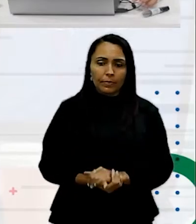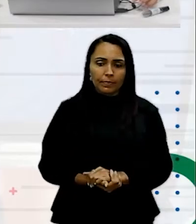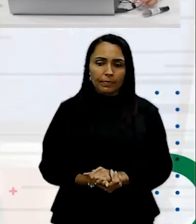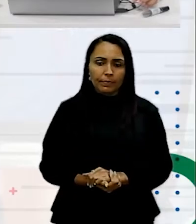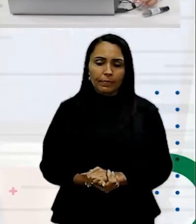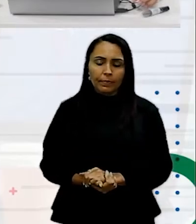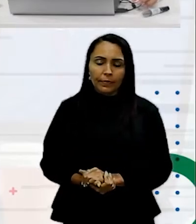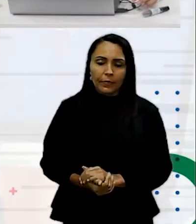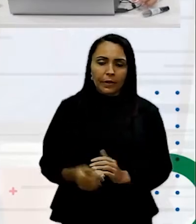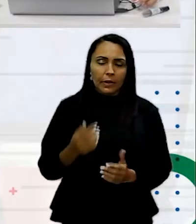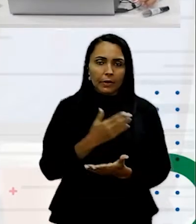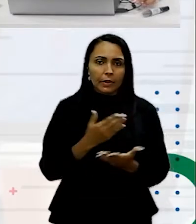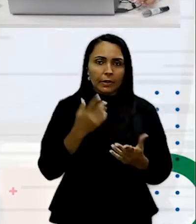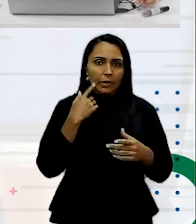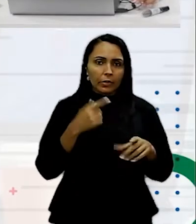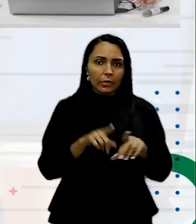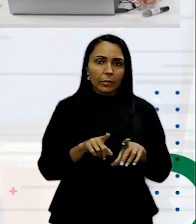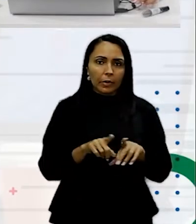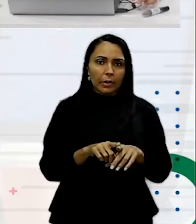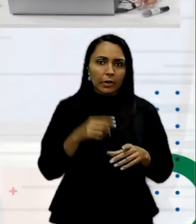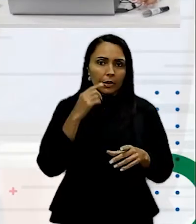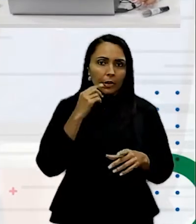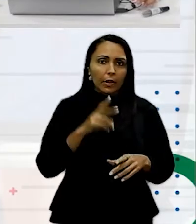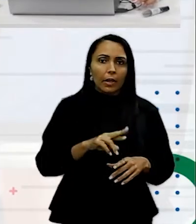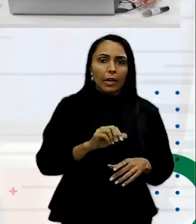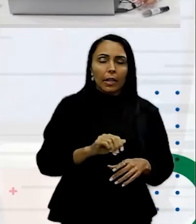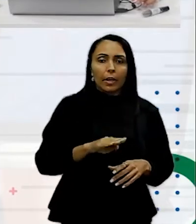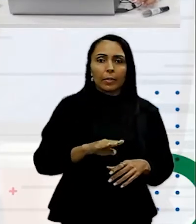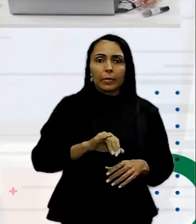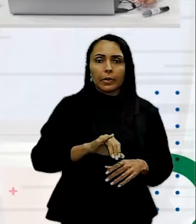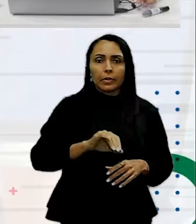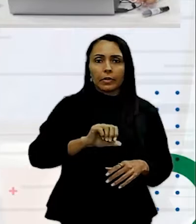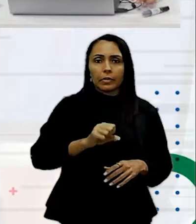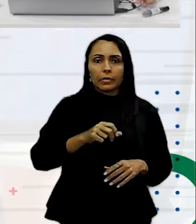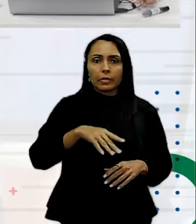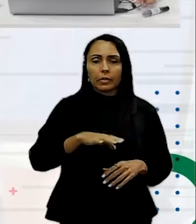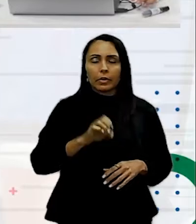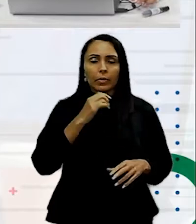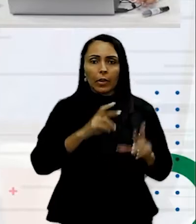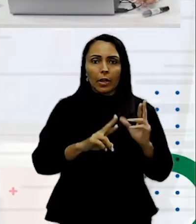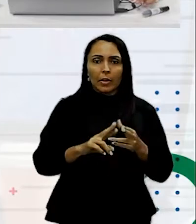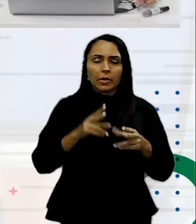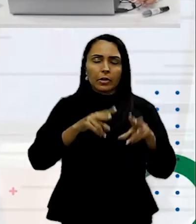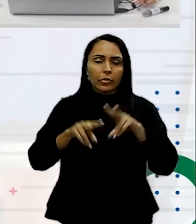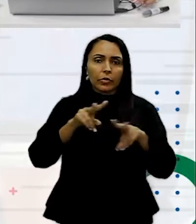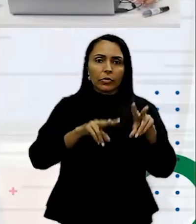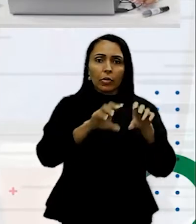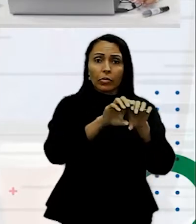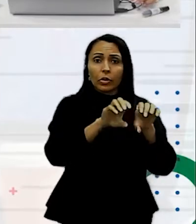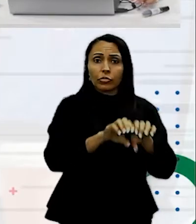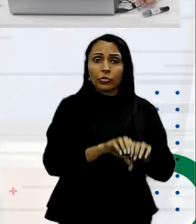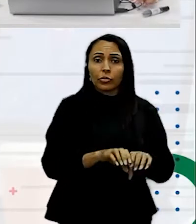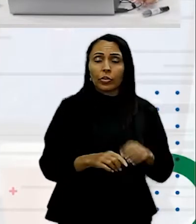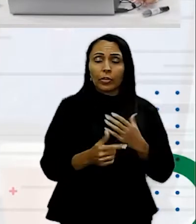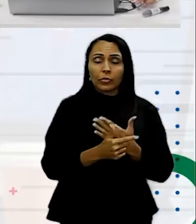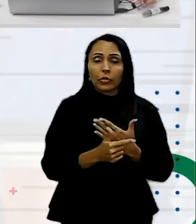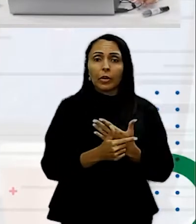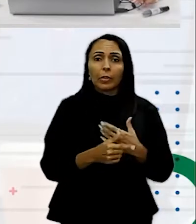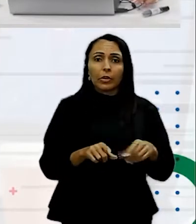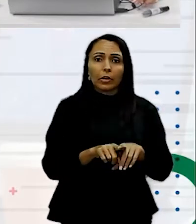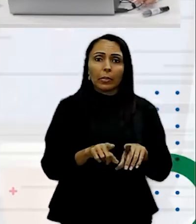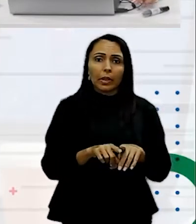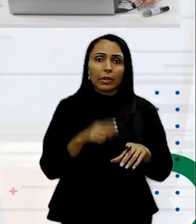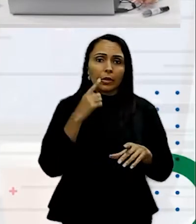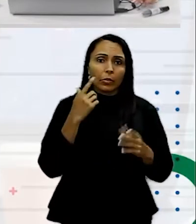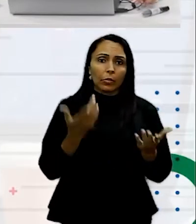Um protótipo de baixa fidelidade, ou Rabisco Frame, é uma representação visual da estrutura e funcionalidade de uma página